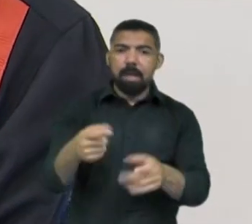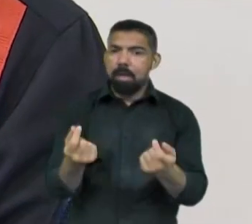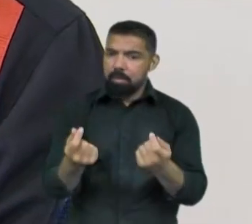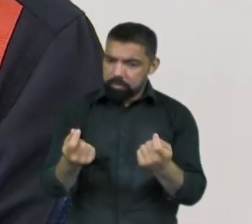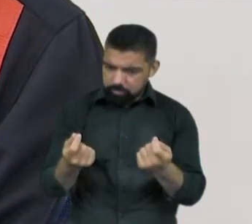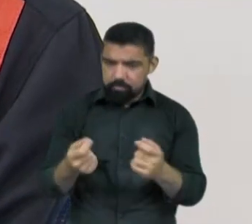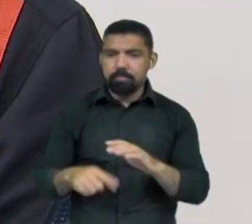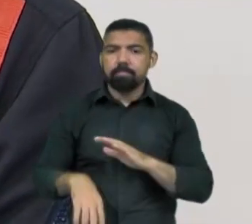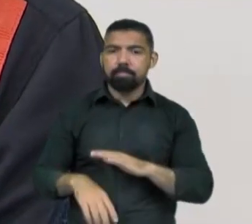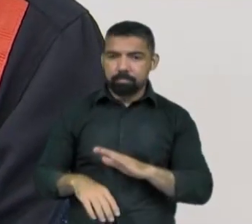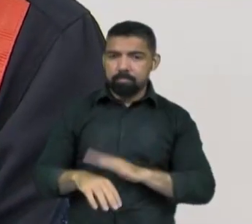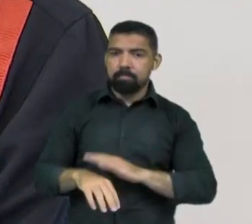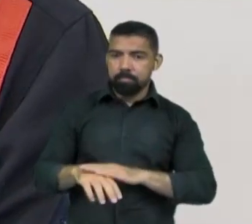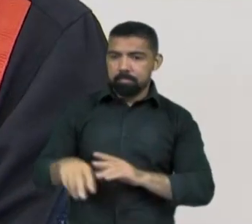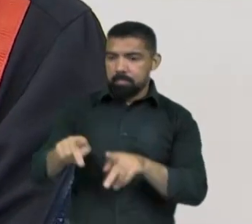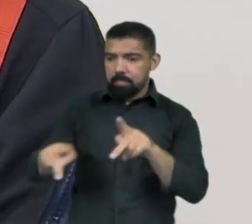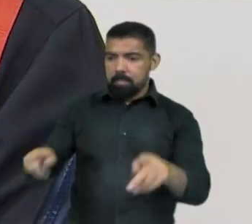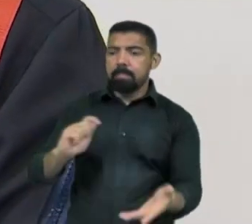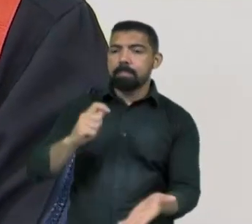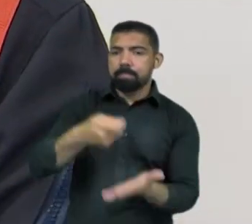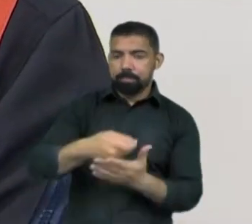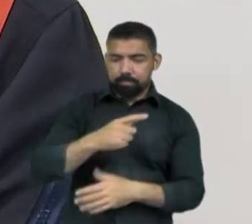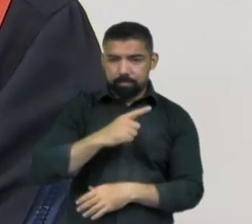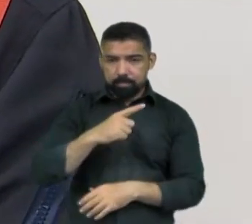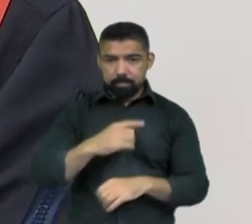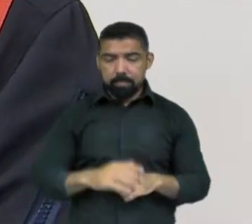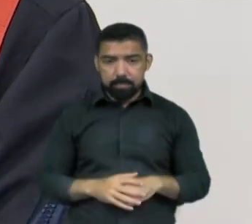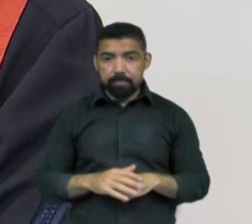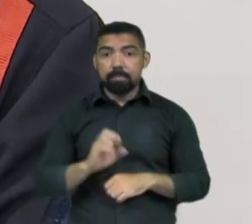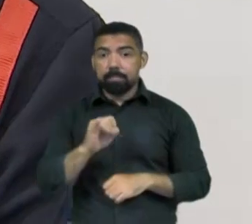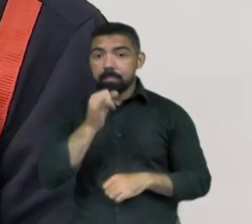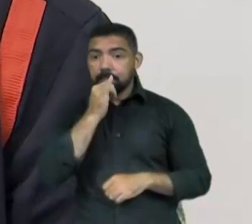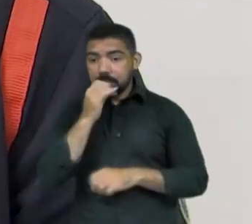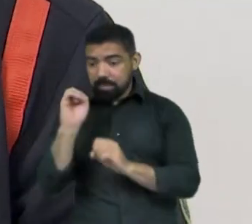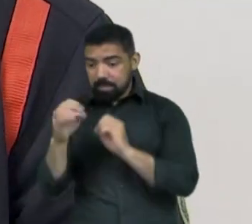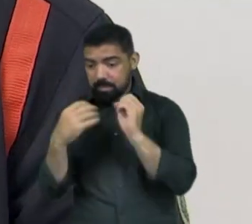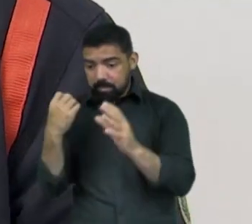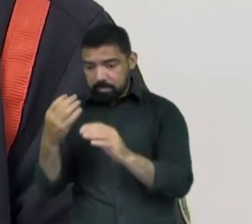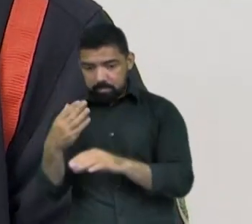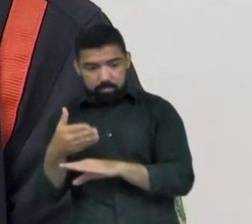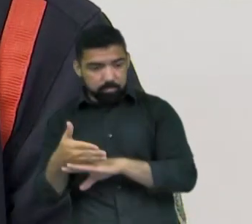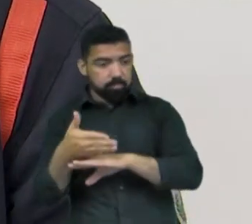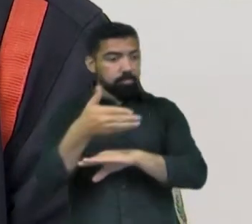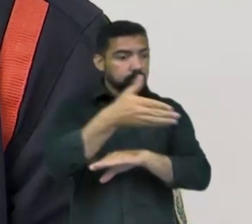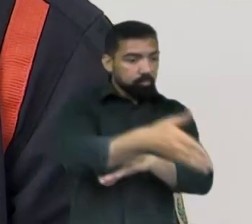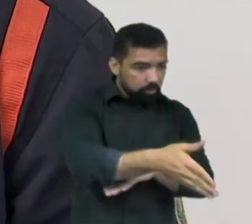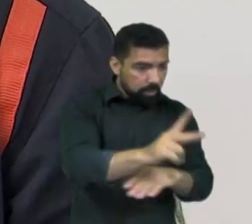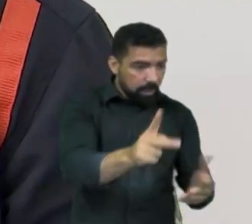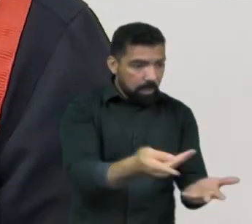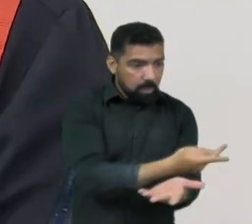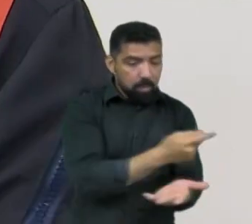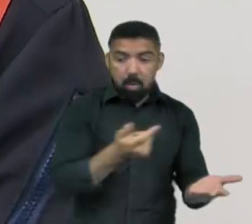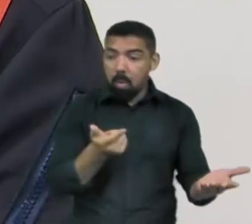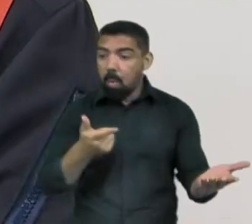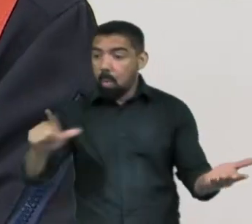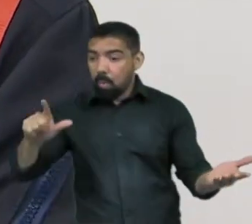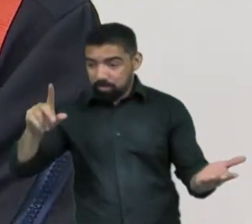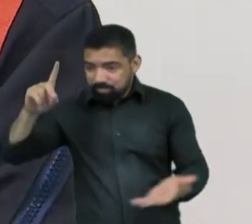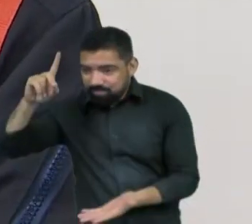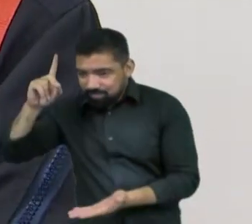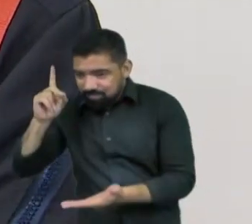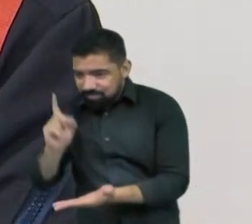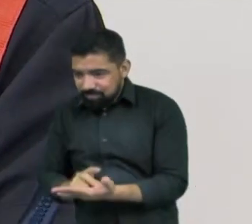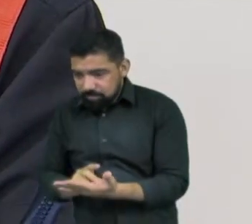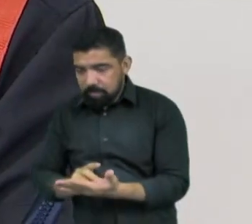nossa população. E fazendo naquele momento, se eu estou deslocando o carro para um acontecimento, naquele momento pode estar tendo outro